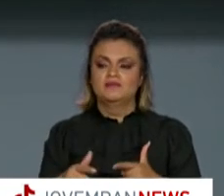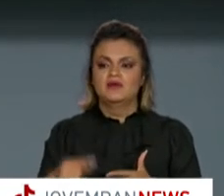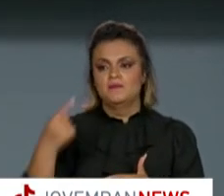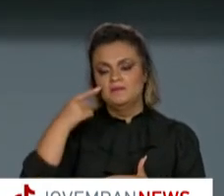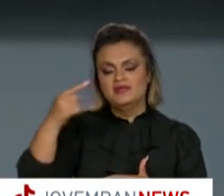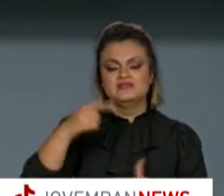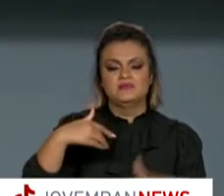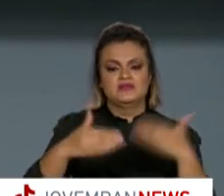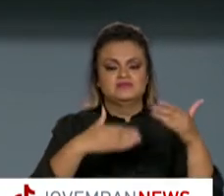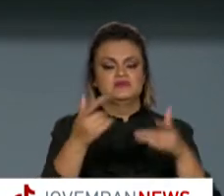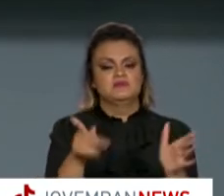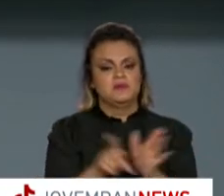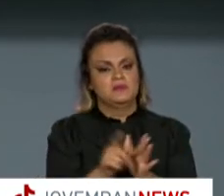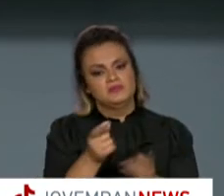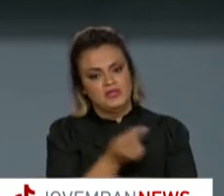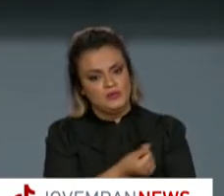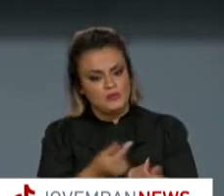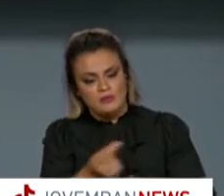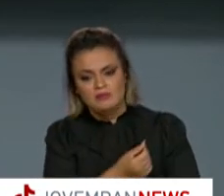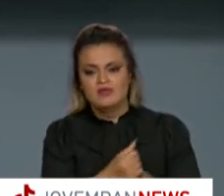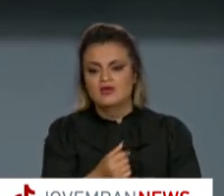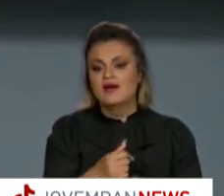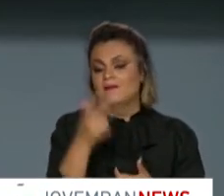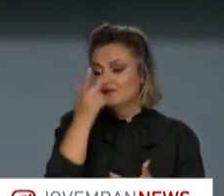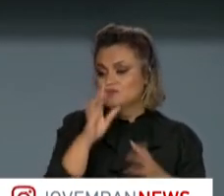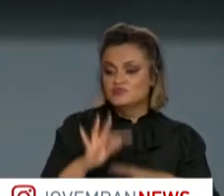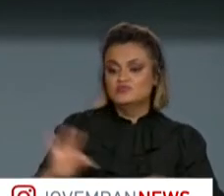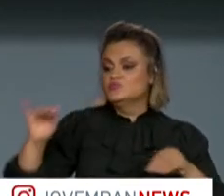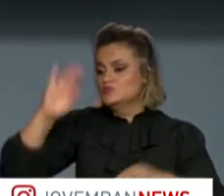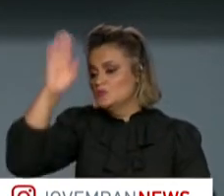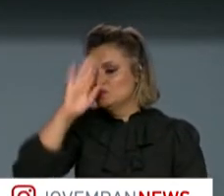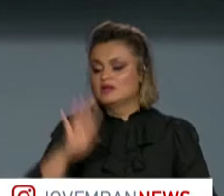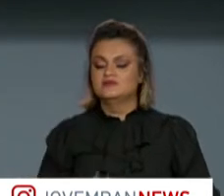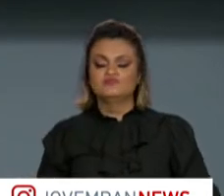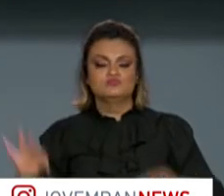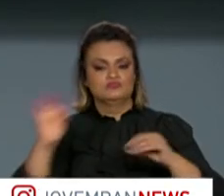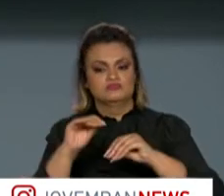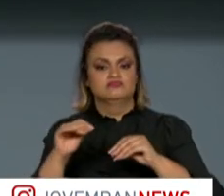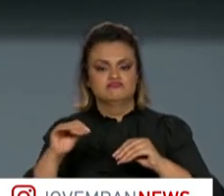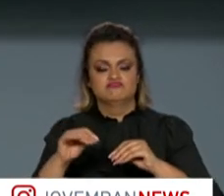horizonte de crescimento da economia. Todo mundo, o país inteiro está